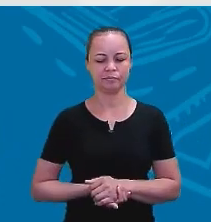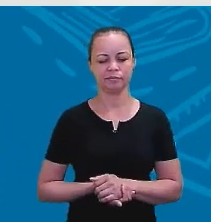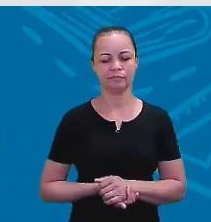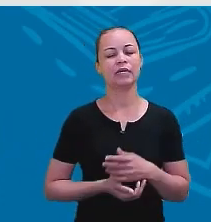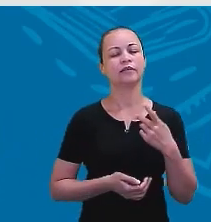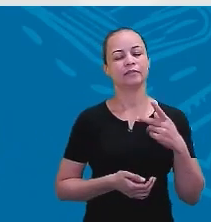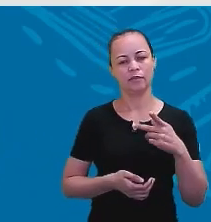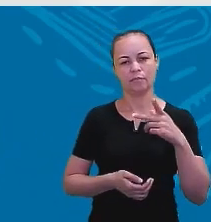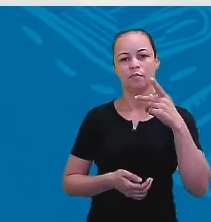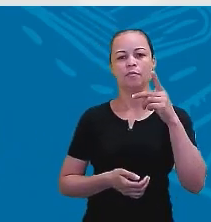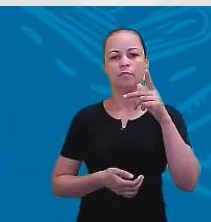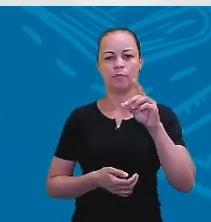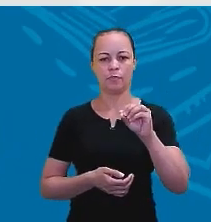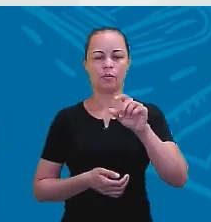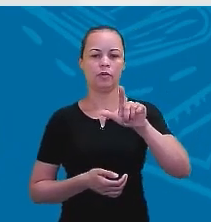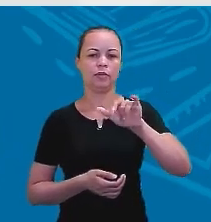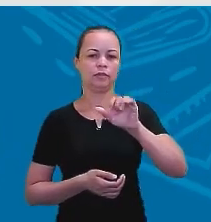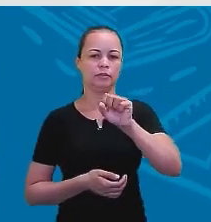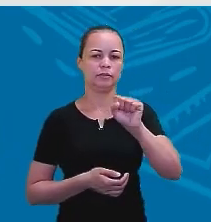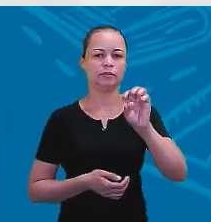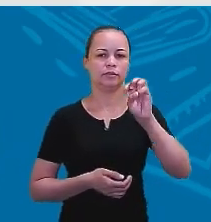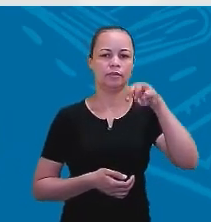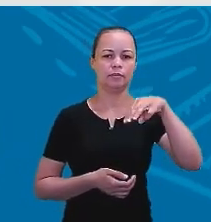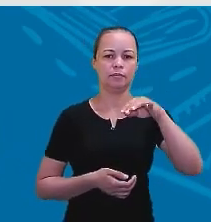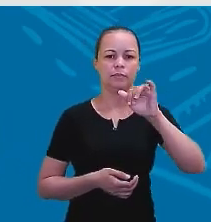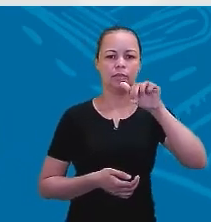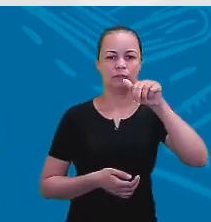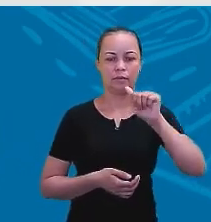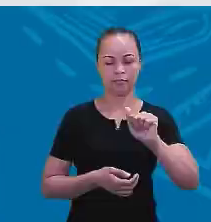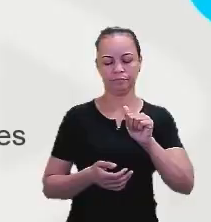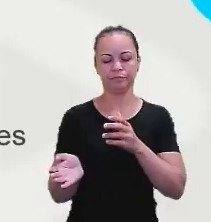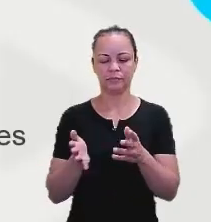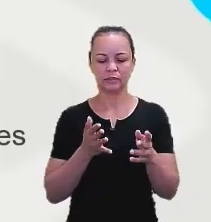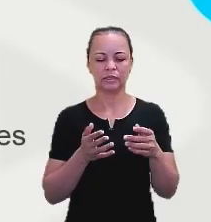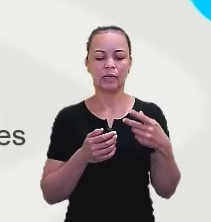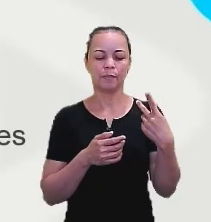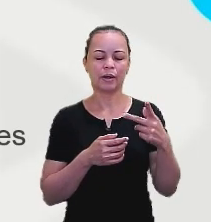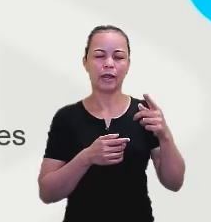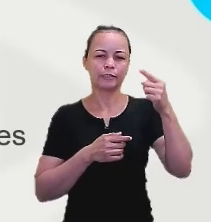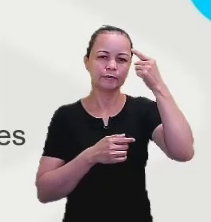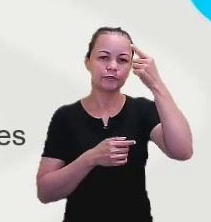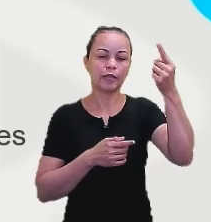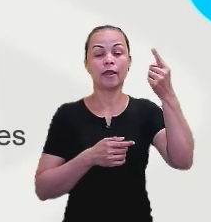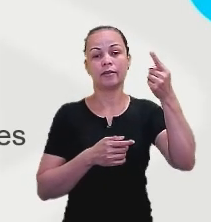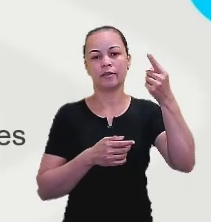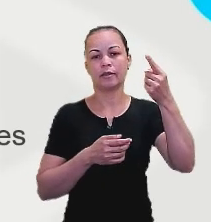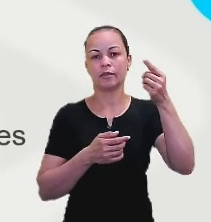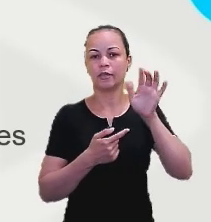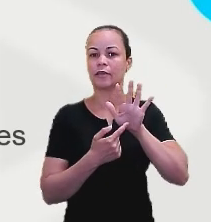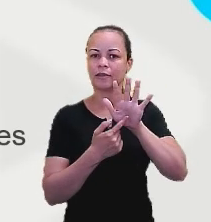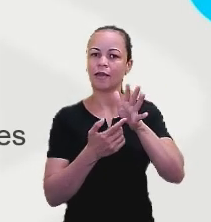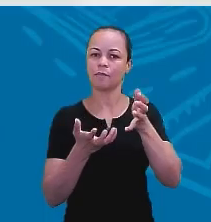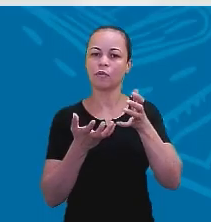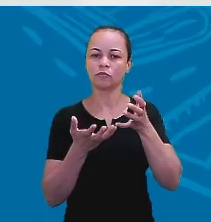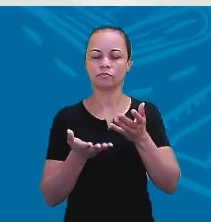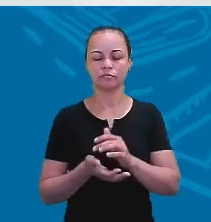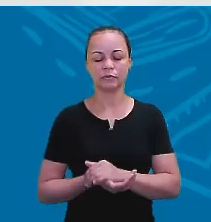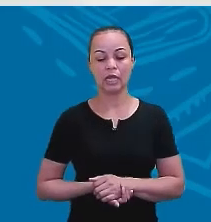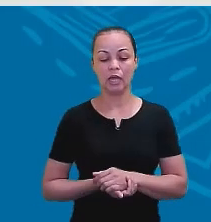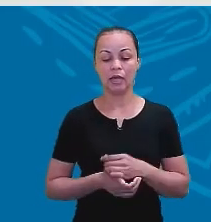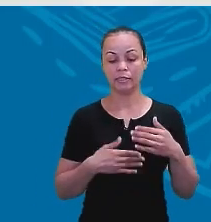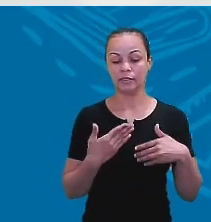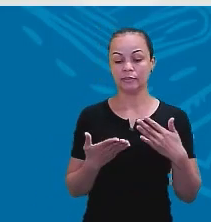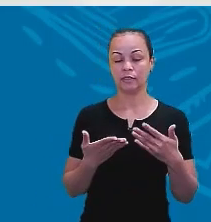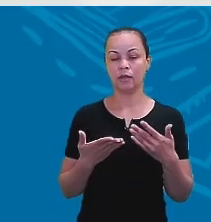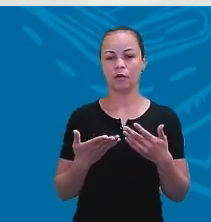seja, os múltiplos sentidos da expressão, né, rede social, para transmitir a ideia que pretende veicular. Então, rede social a gente pode